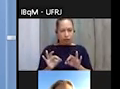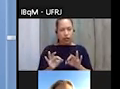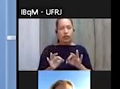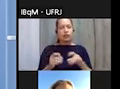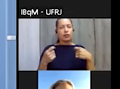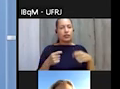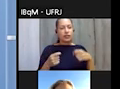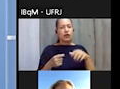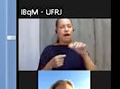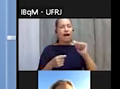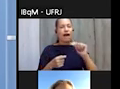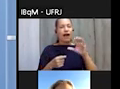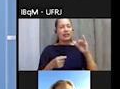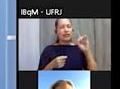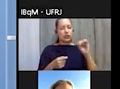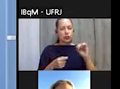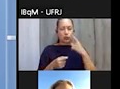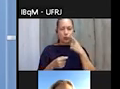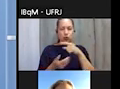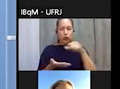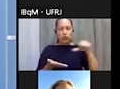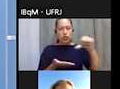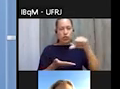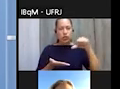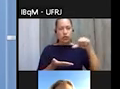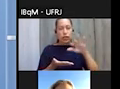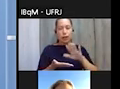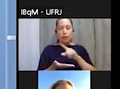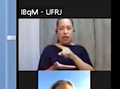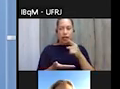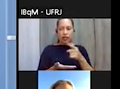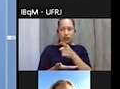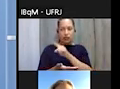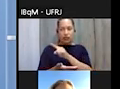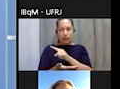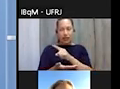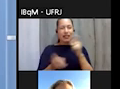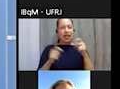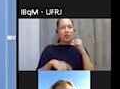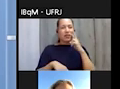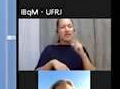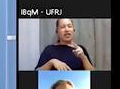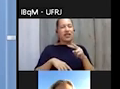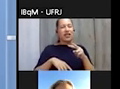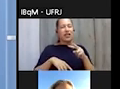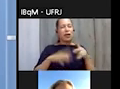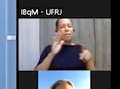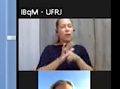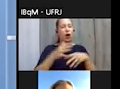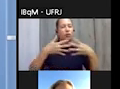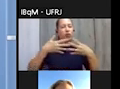ácido, mas aqui nessa imagem do lado direito, nós temos as fibras todas musculares desses